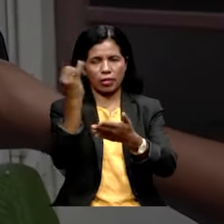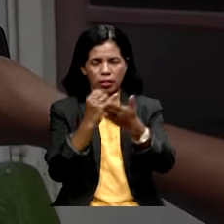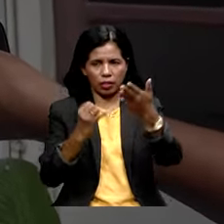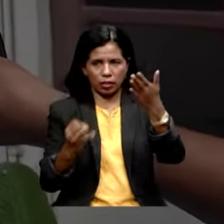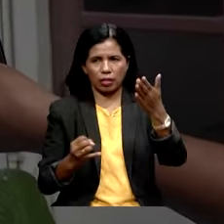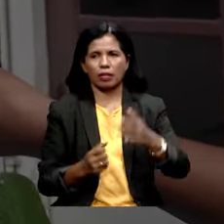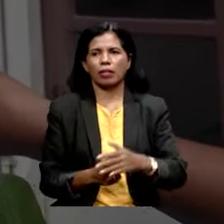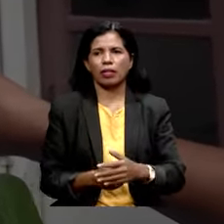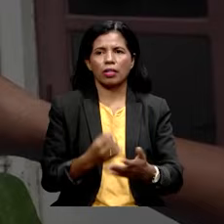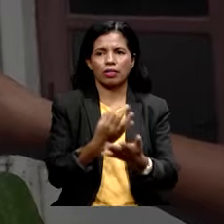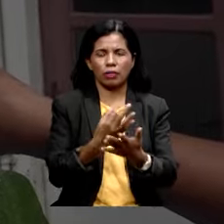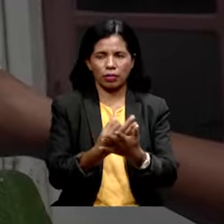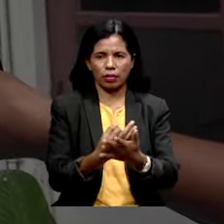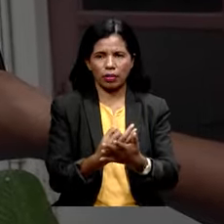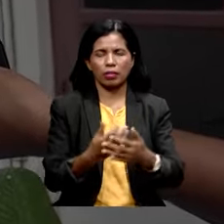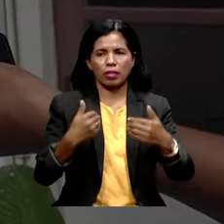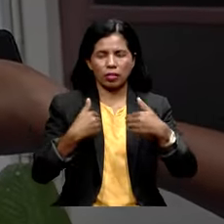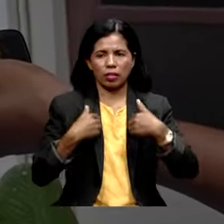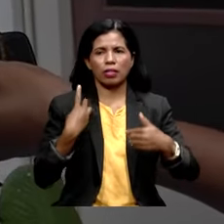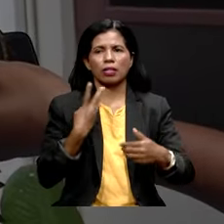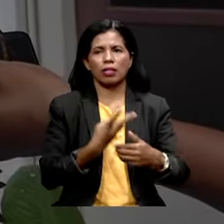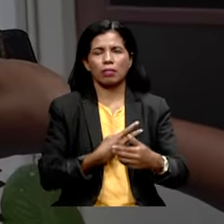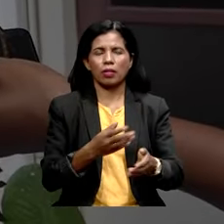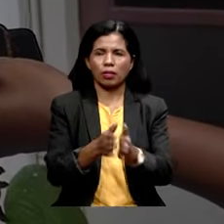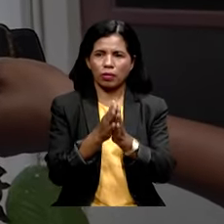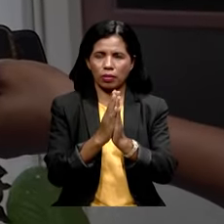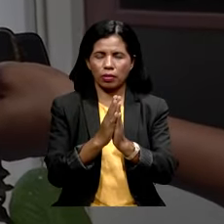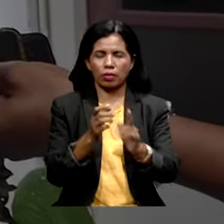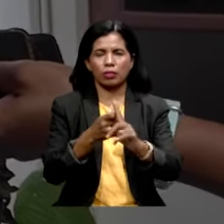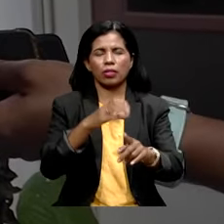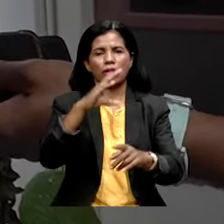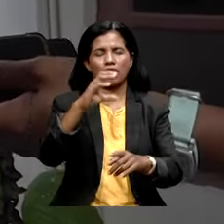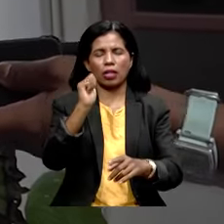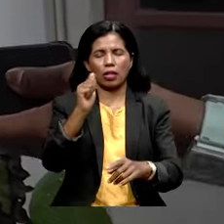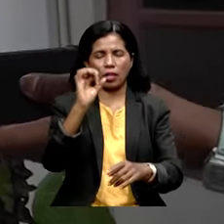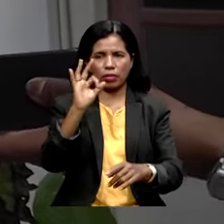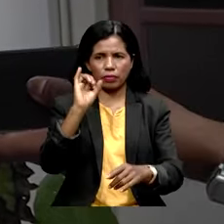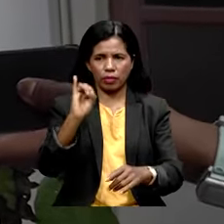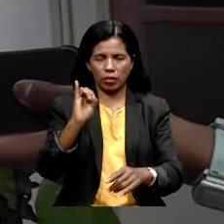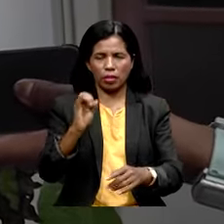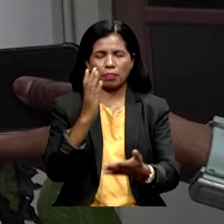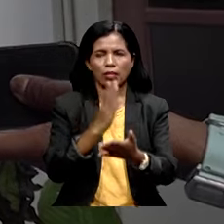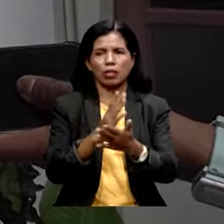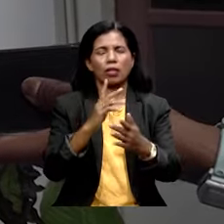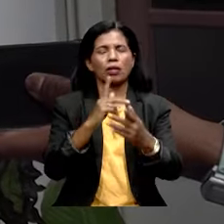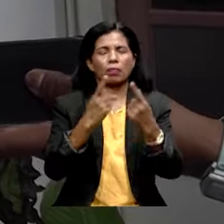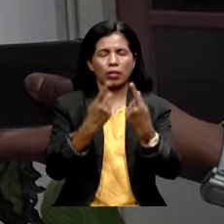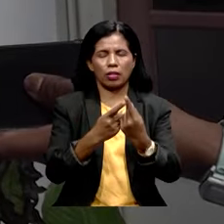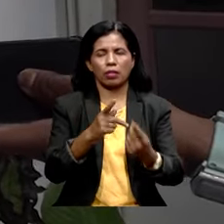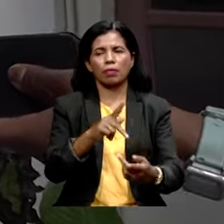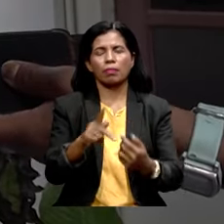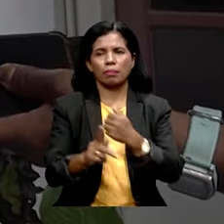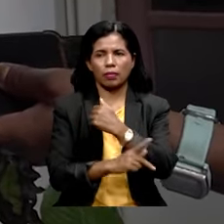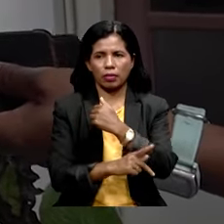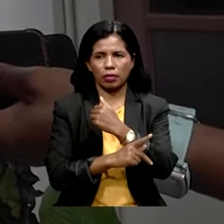ne. Osamana ne se ihana ne amin busu para news kafi haparatia kompanyia de Portugal nia ne